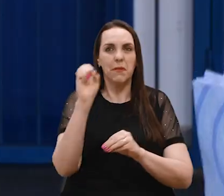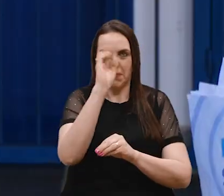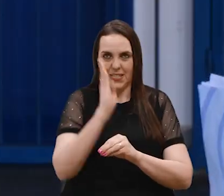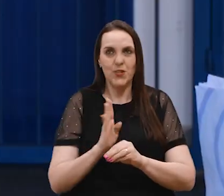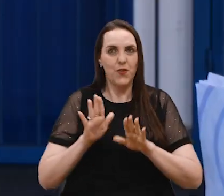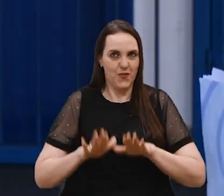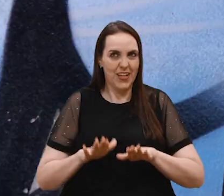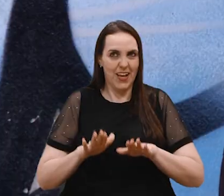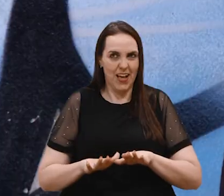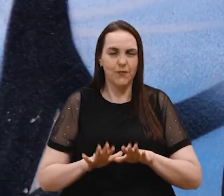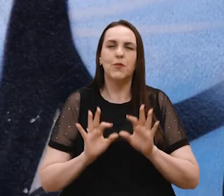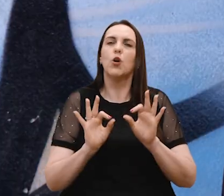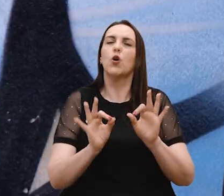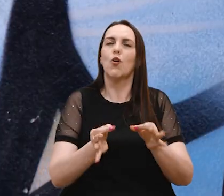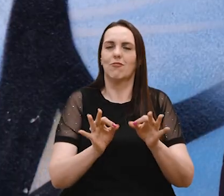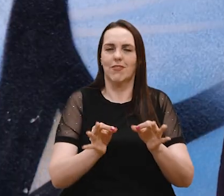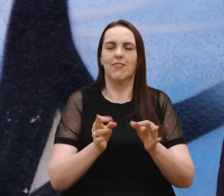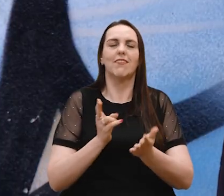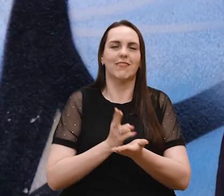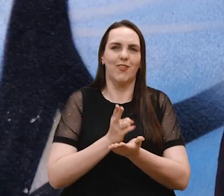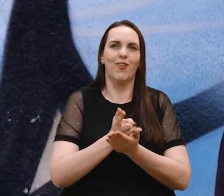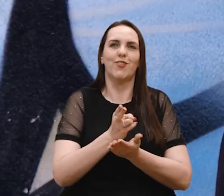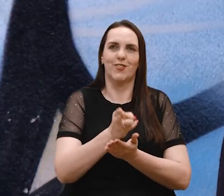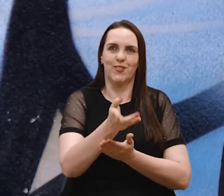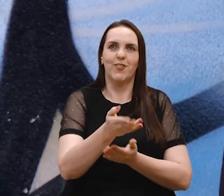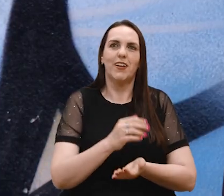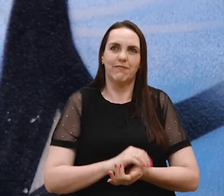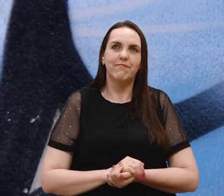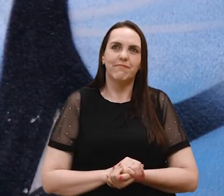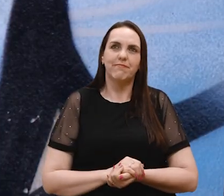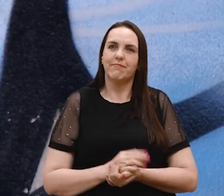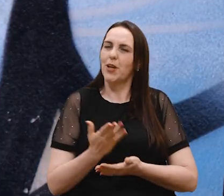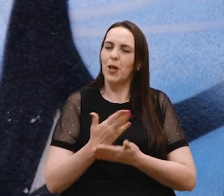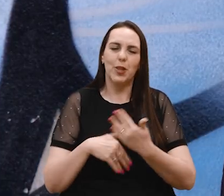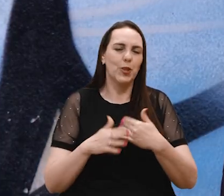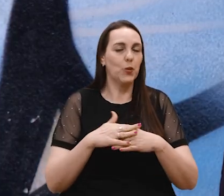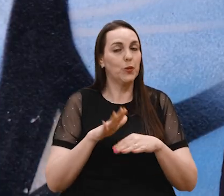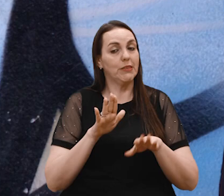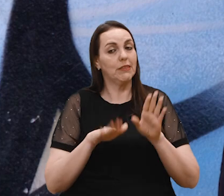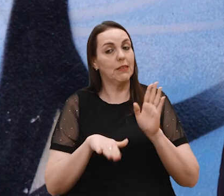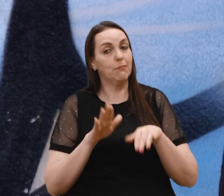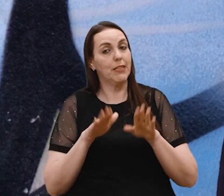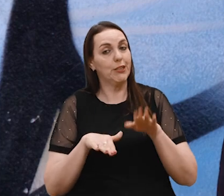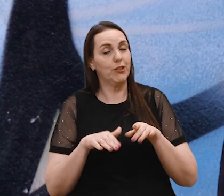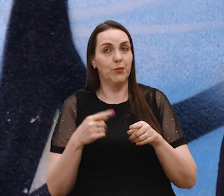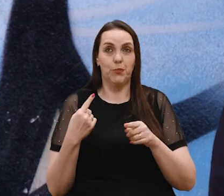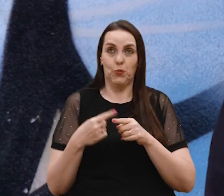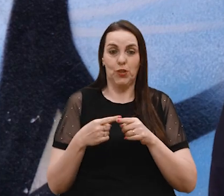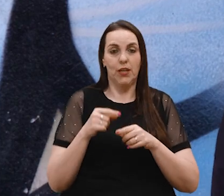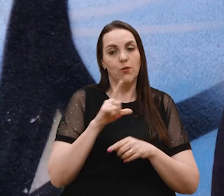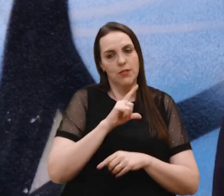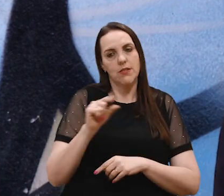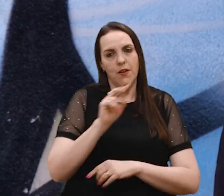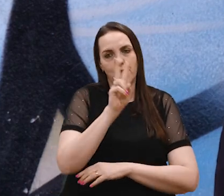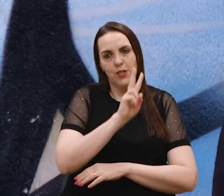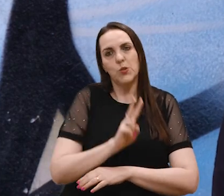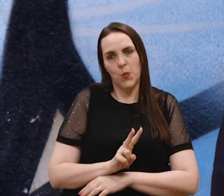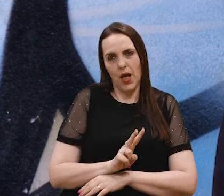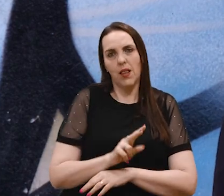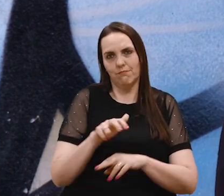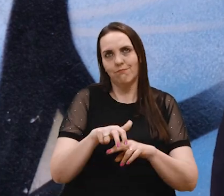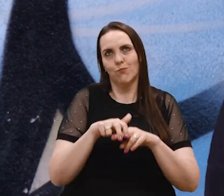Brasil? Com certeza vai continuar. E tudo isso depende porque eu saí da Venezuela por